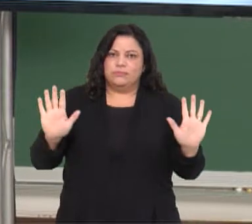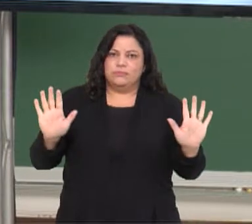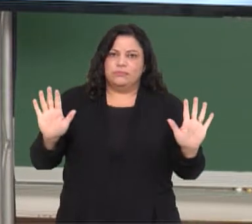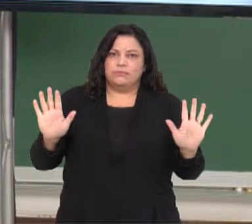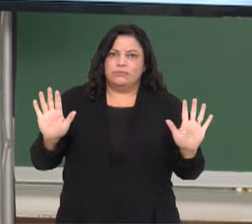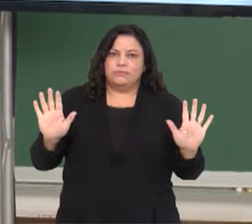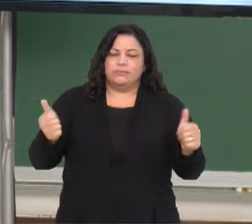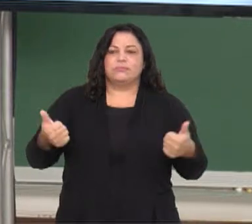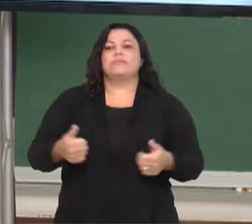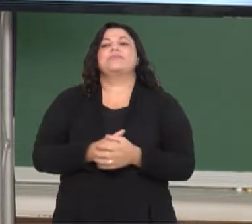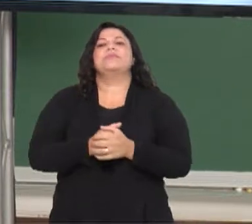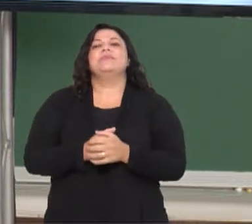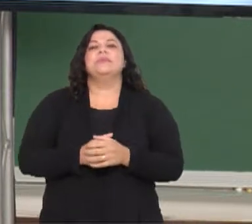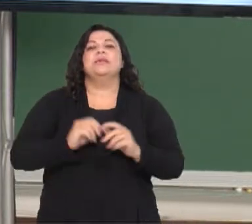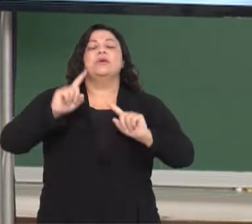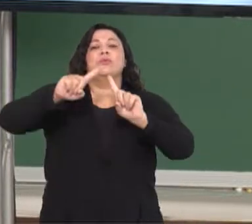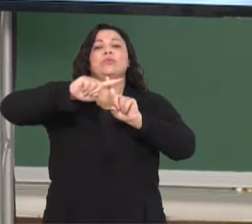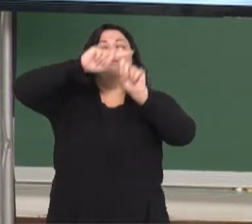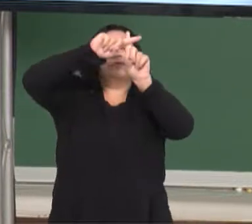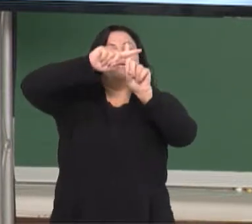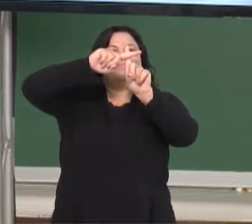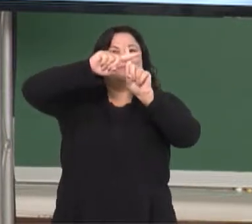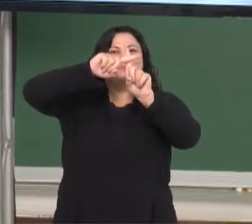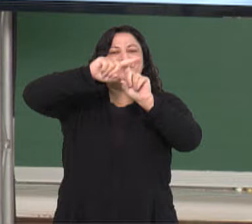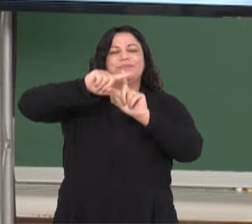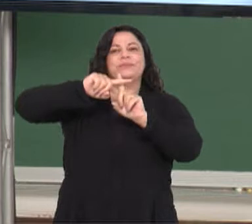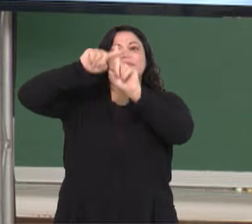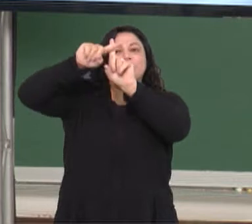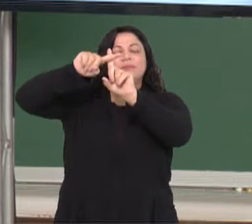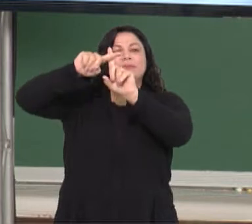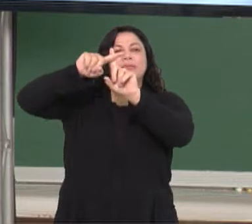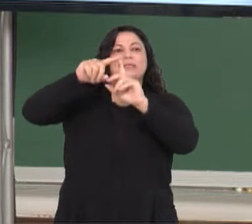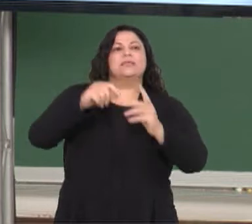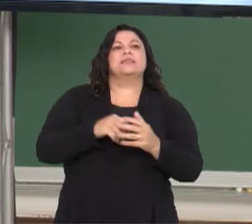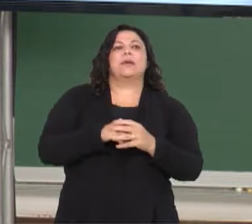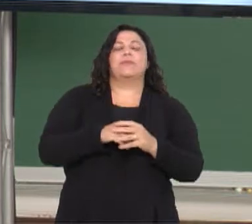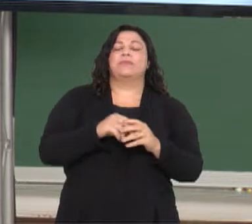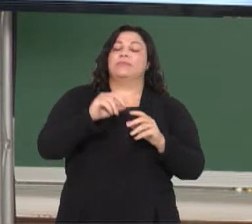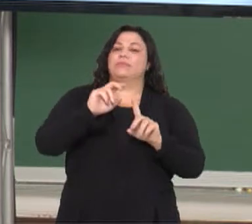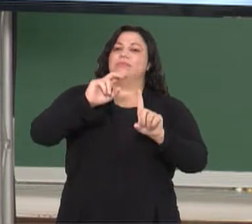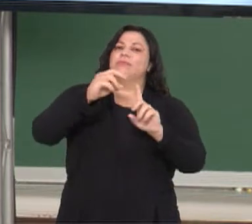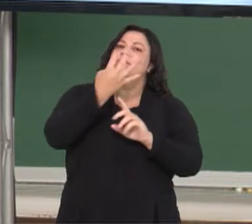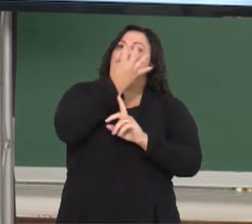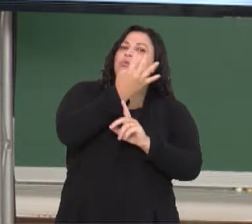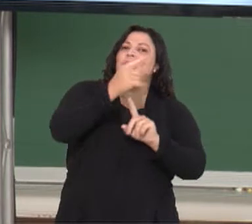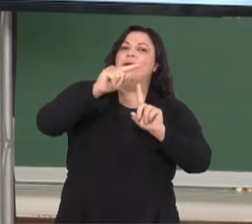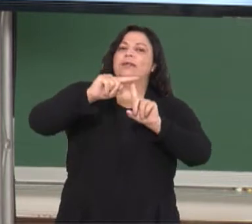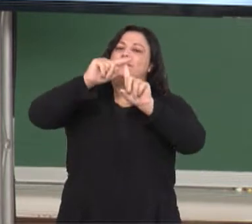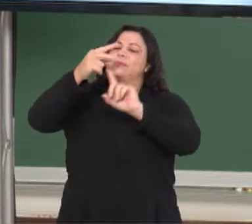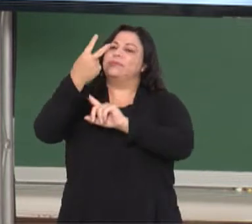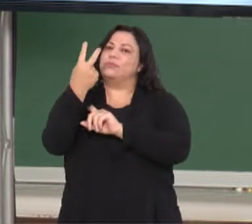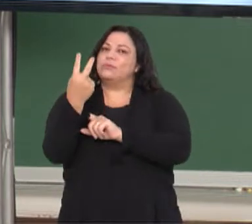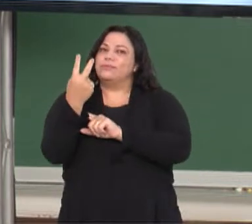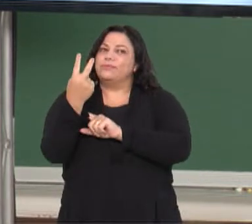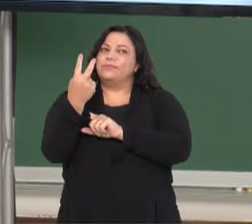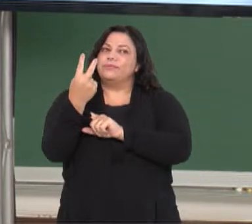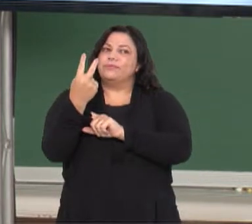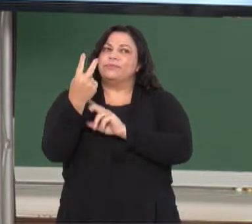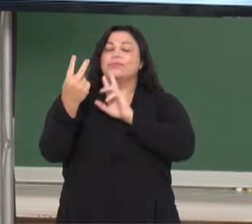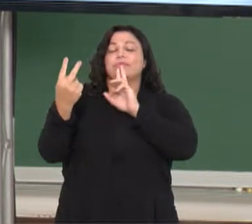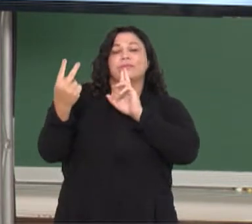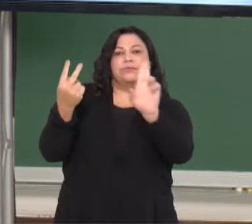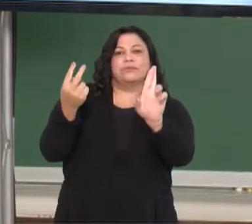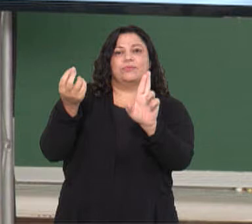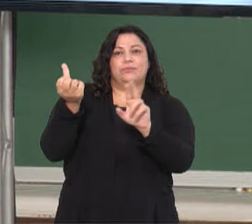Então, quando a gente fala em adição de polinômios, a gente está adicionando dois indivíduos ou dois monômios que